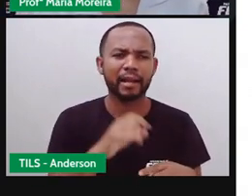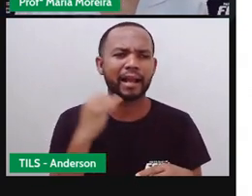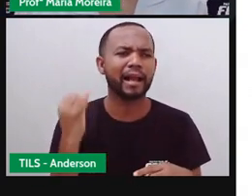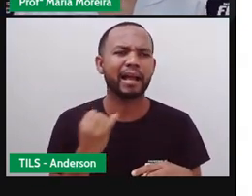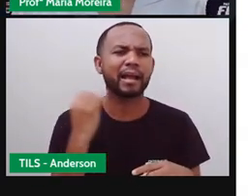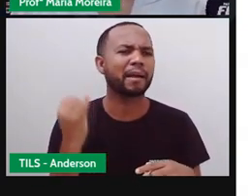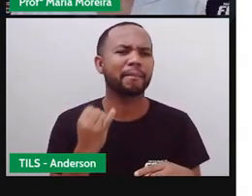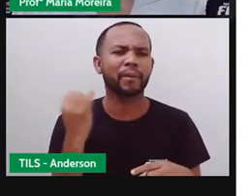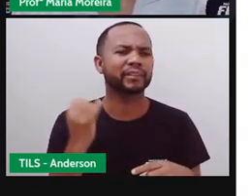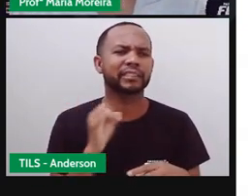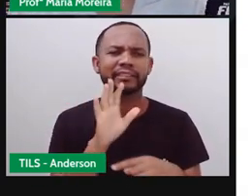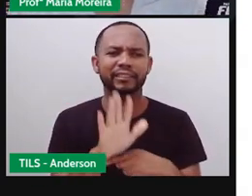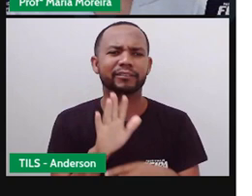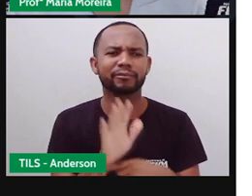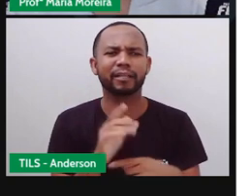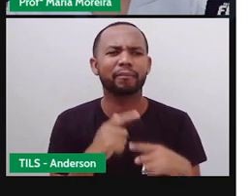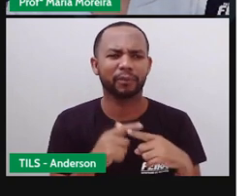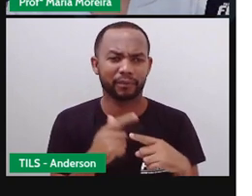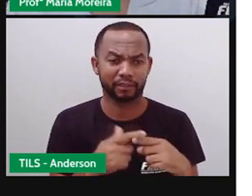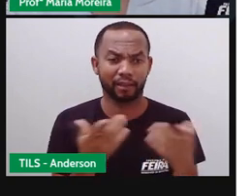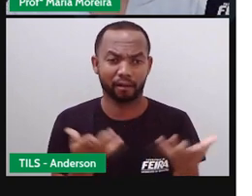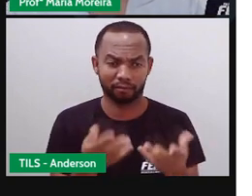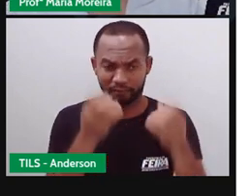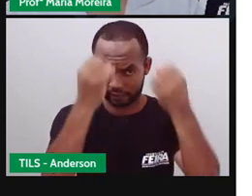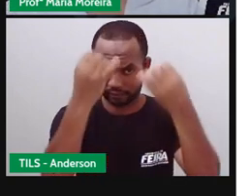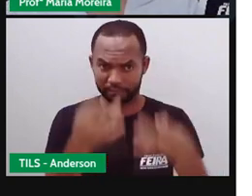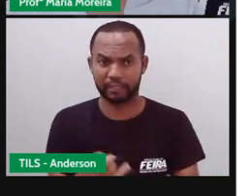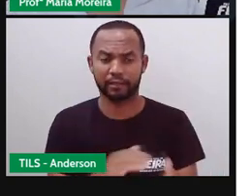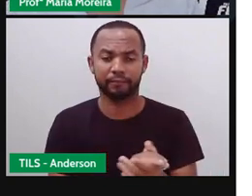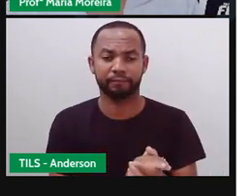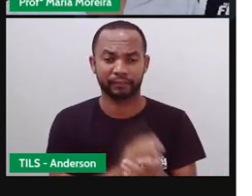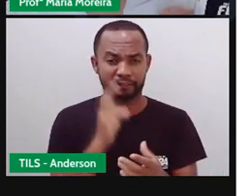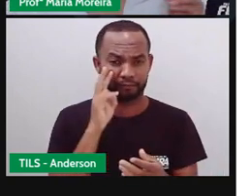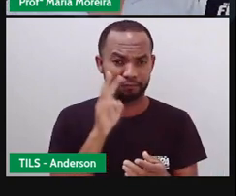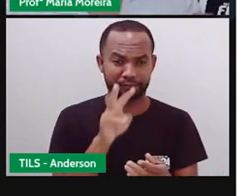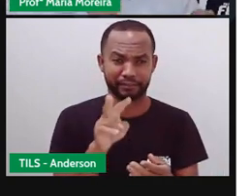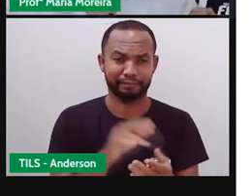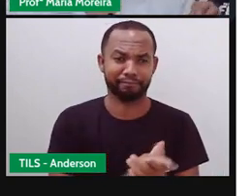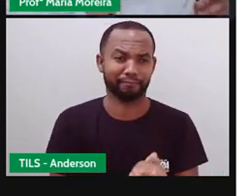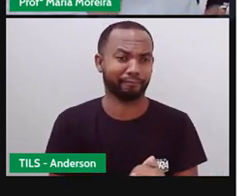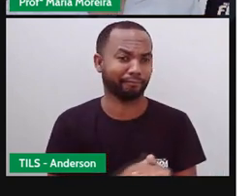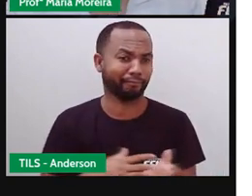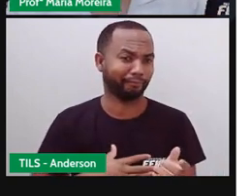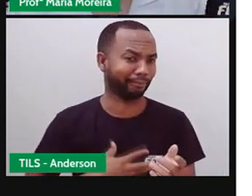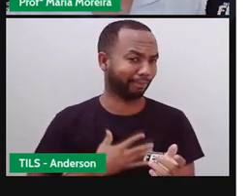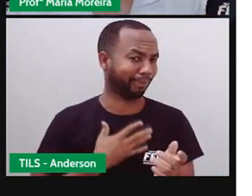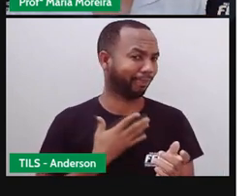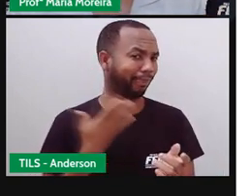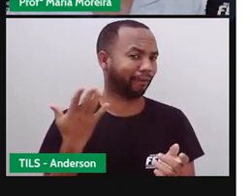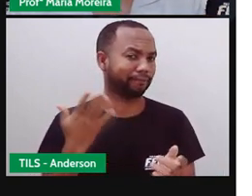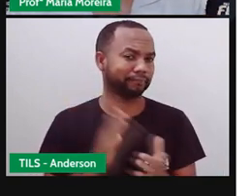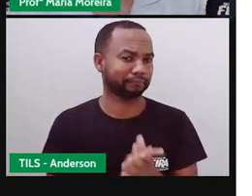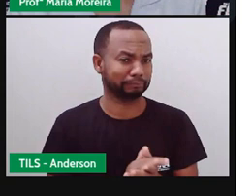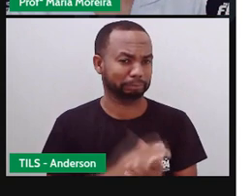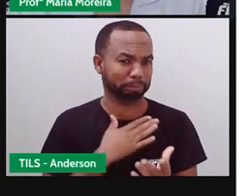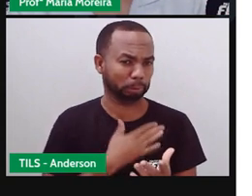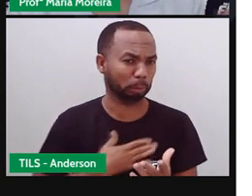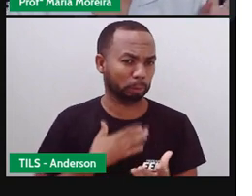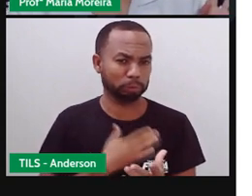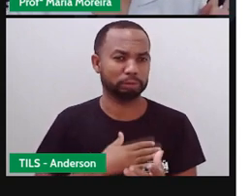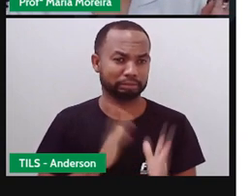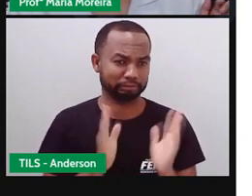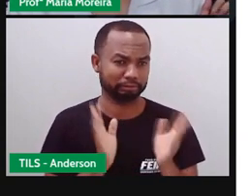aí para a agricultura tá se arrisca olha assim para ele já pensa é que nem animalzinho nós e